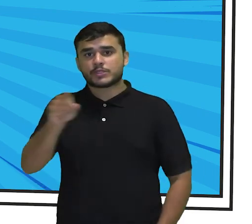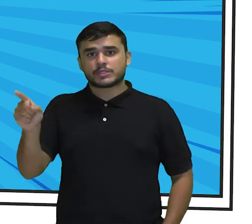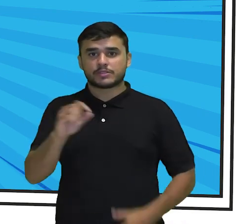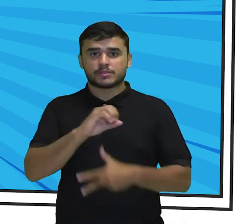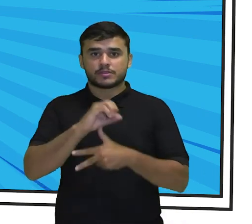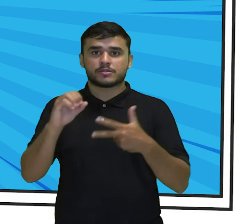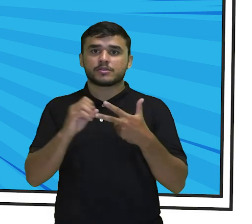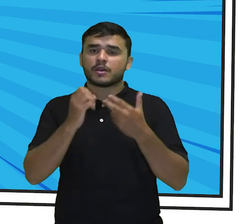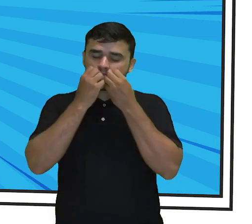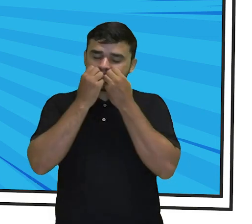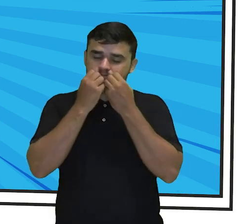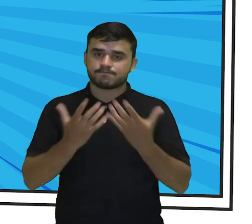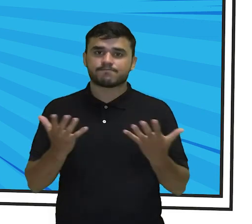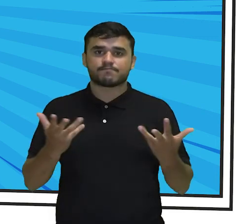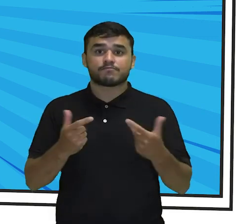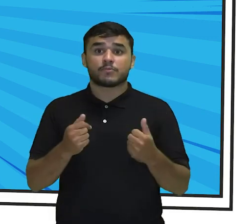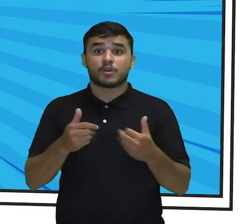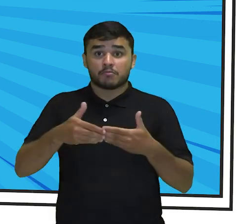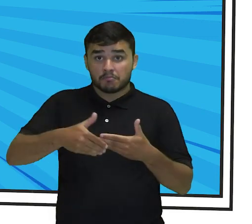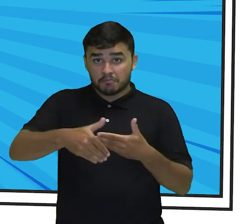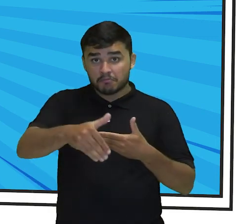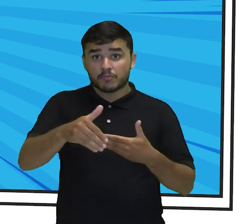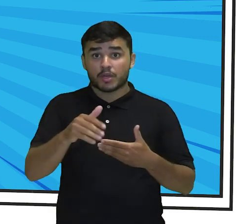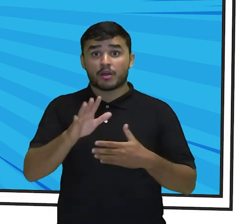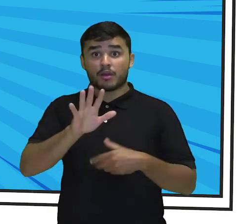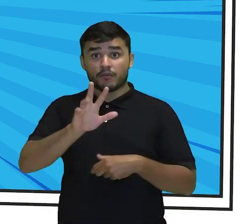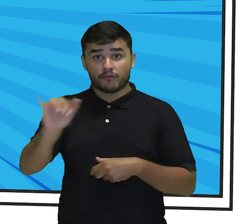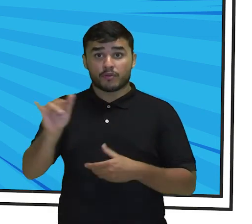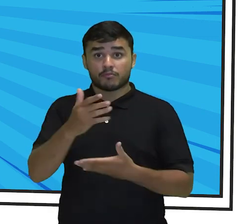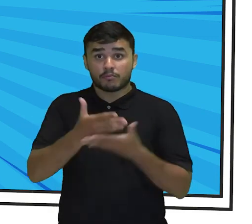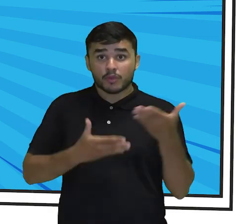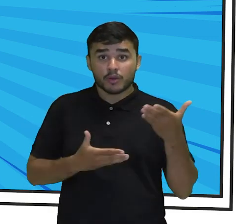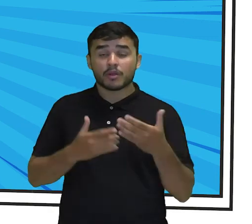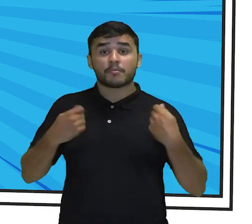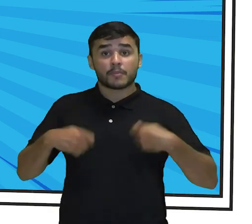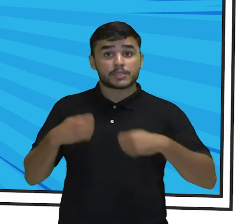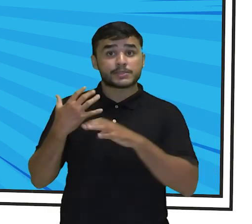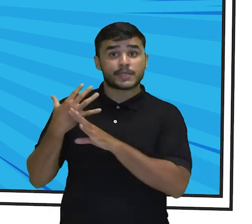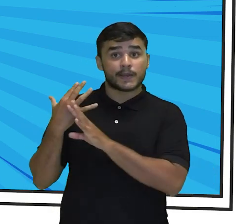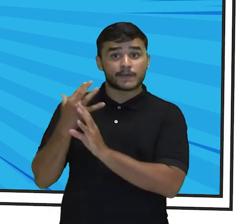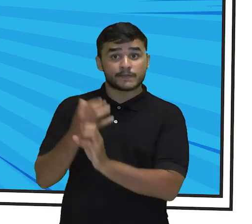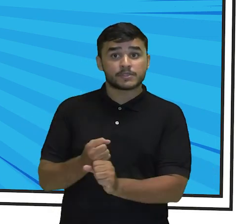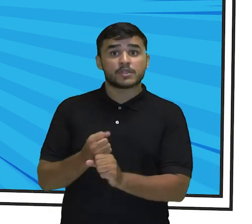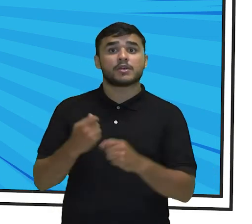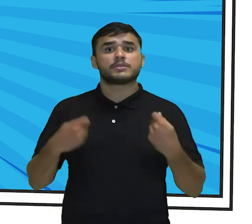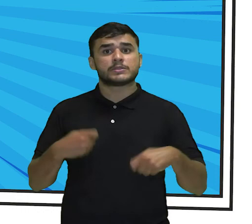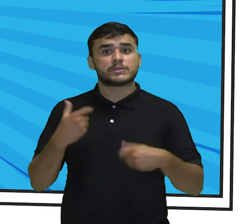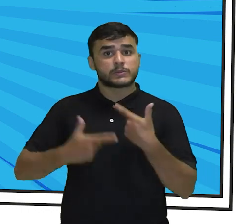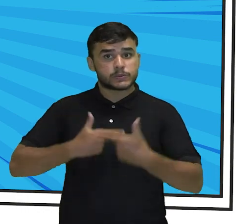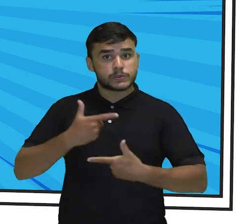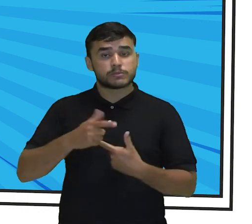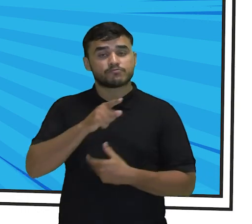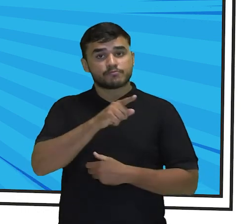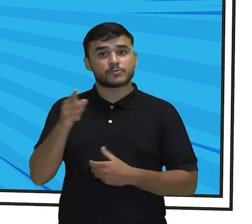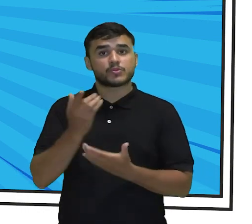ainda aproveitem muito os dias até a prova para revisar bastante, para trabalhar bastante